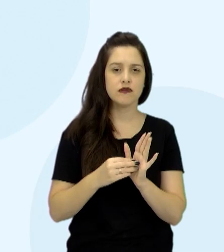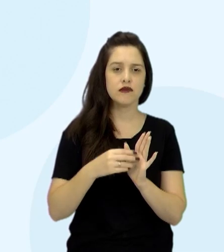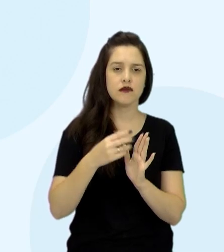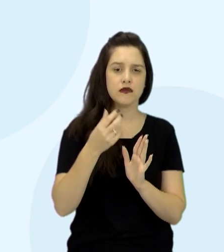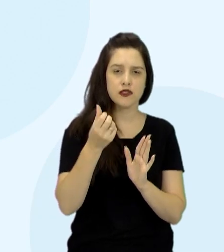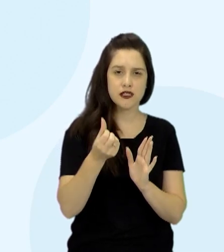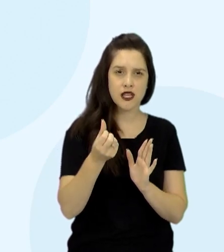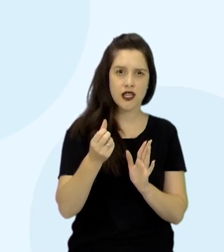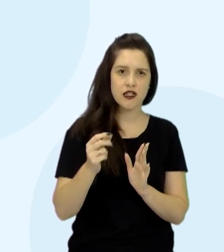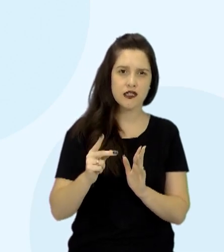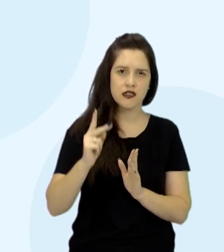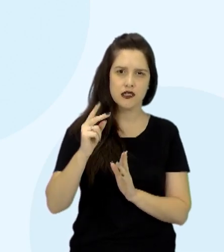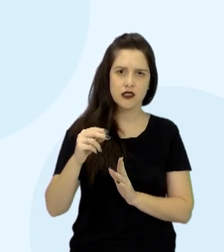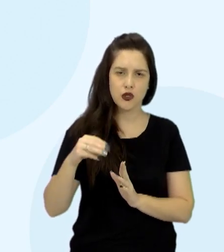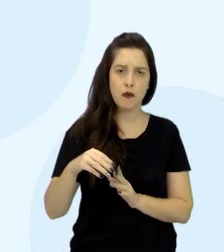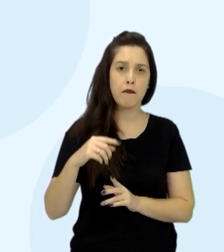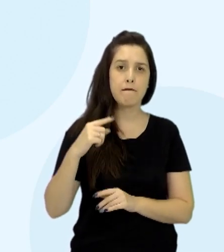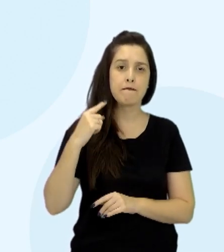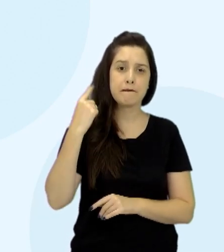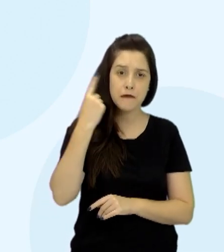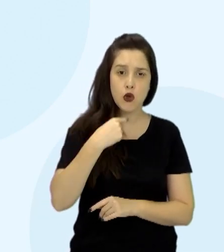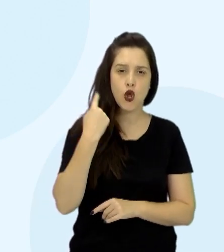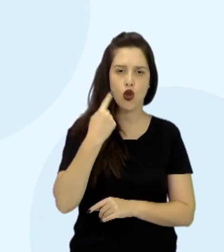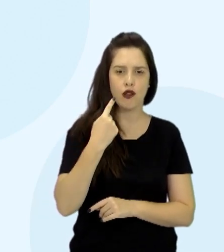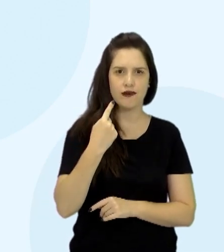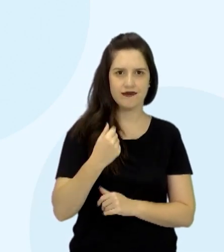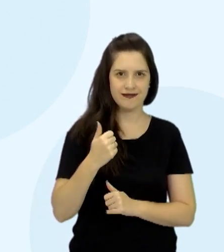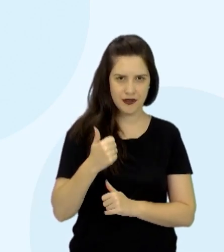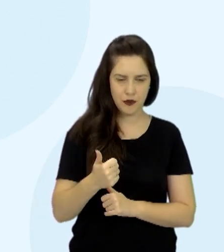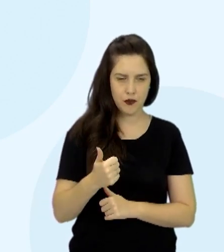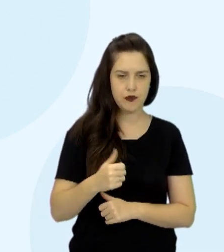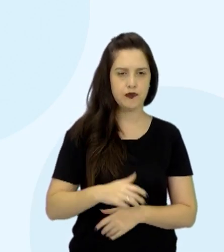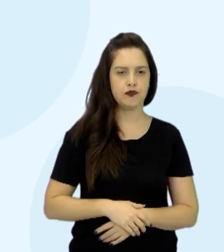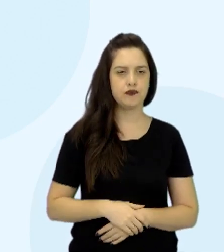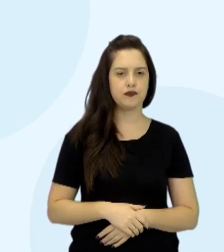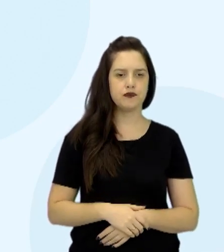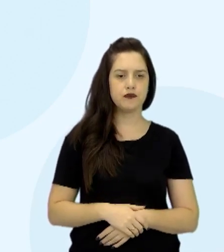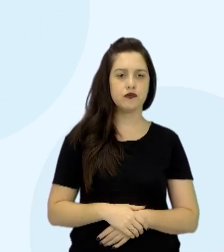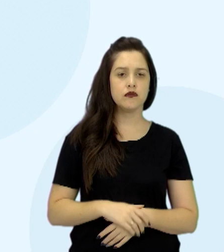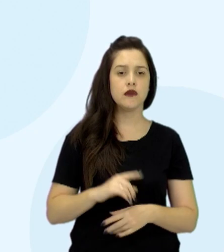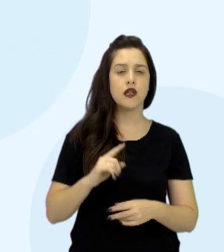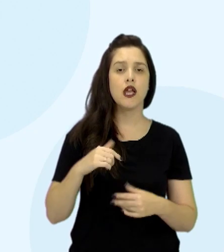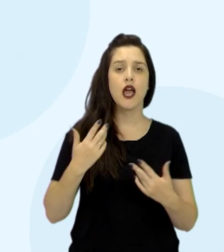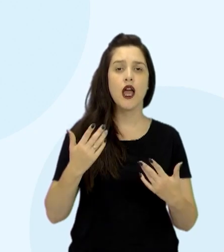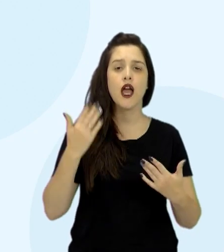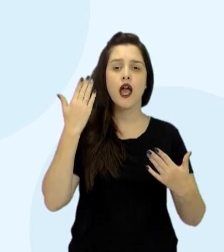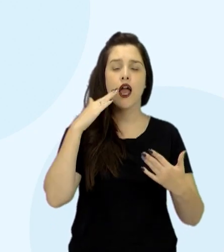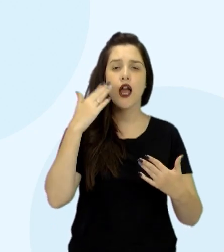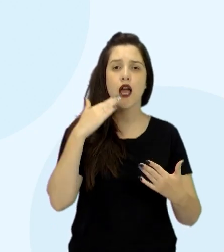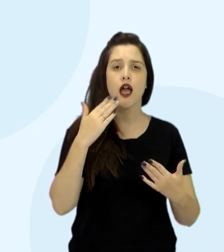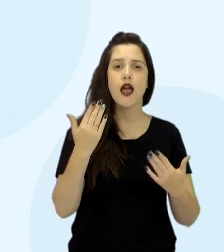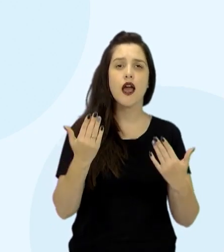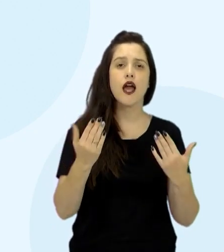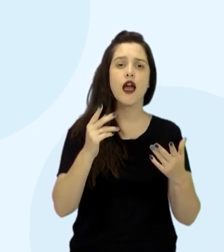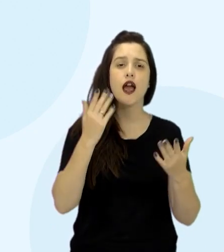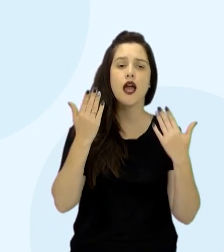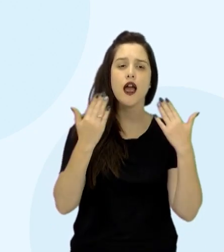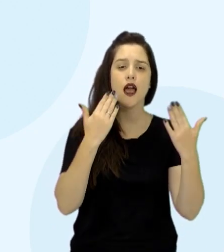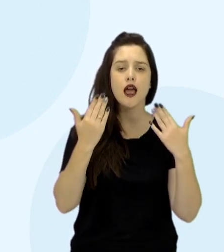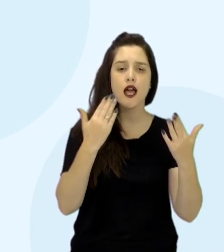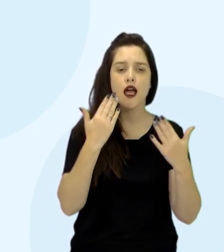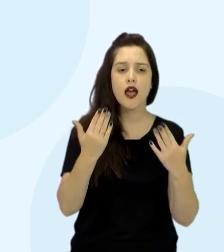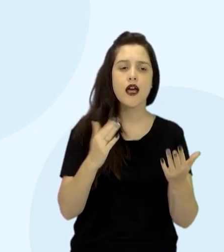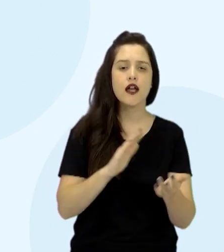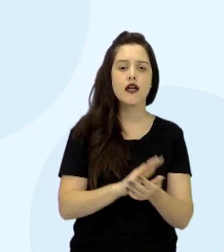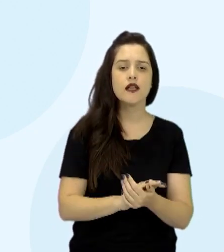6 km por hora, certo? E aí no item B temos, para realizar uma viagem de